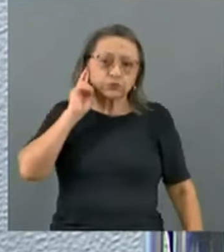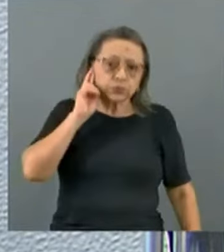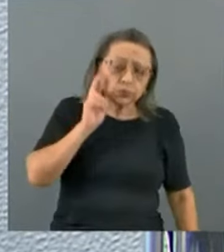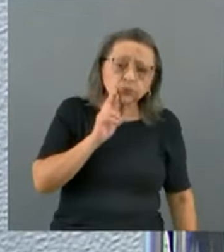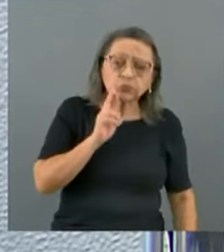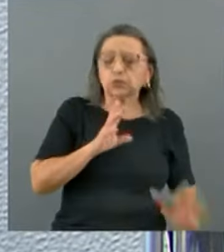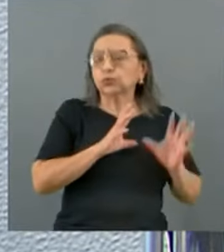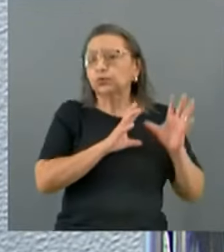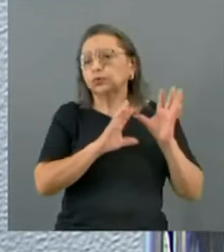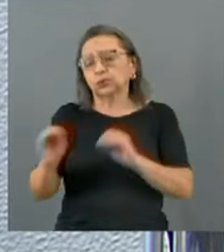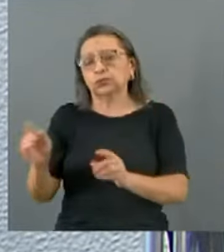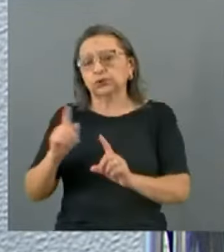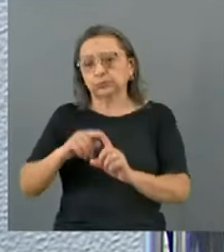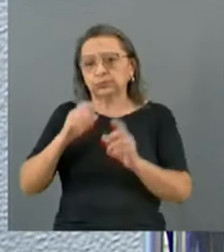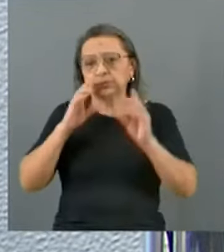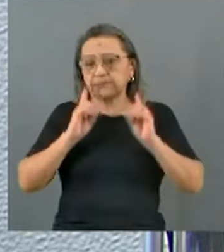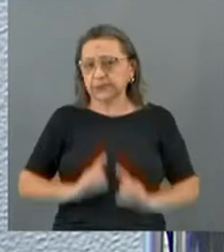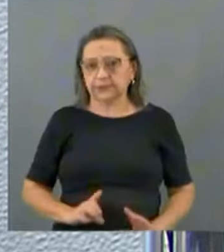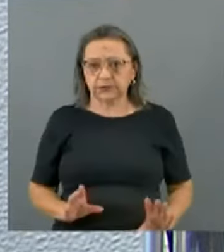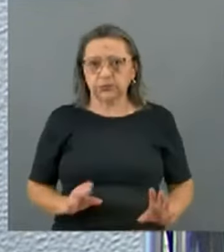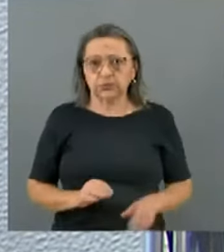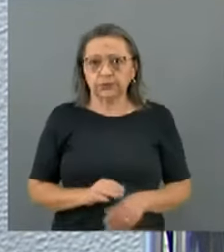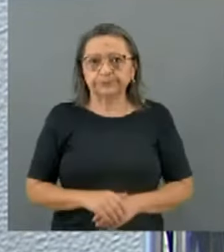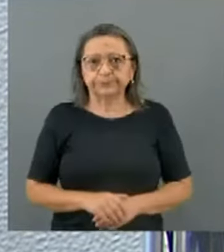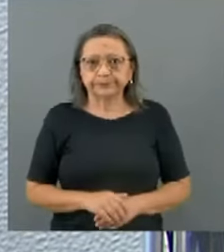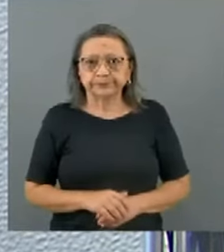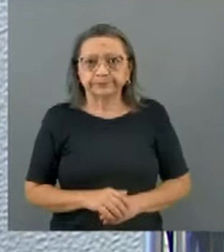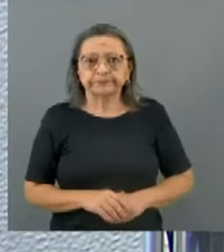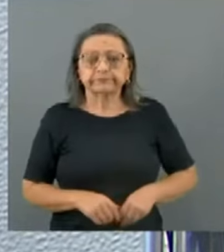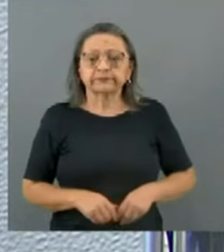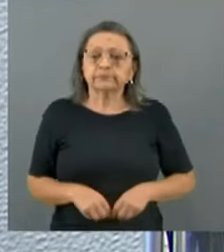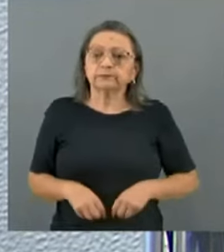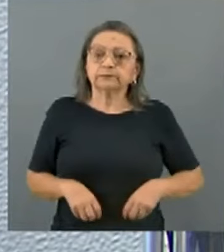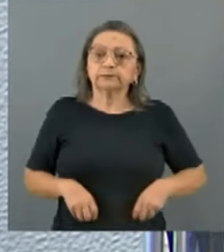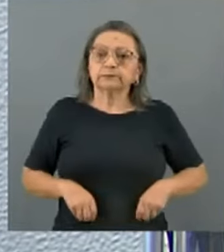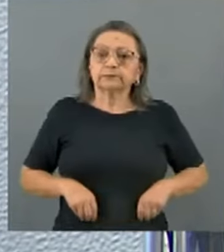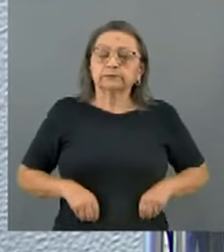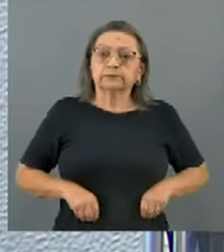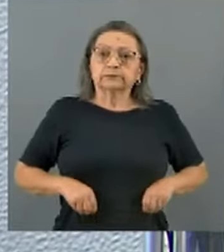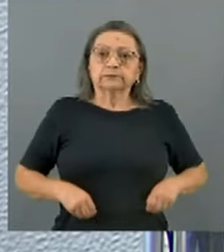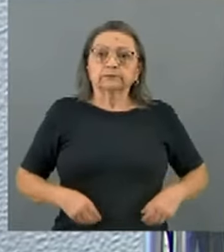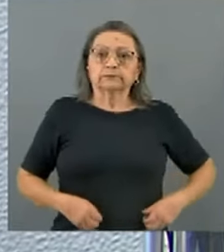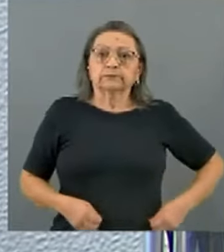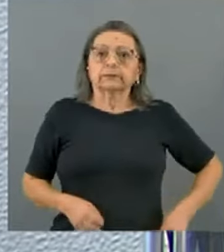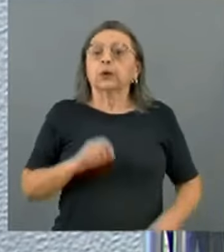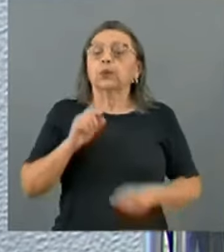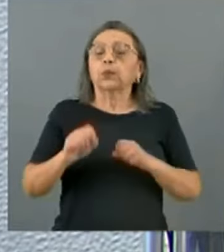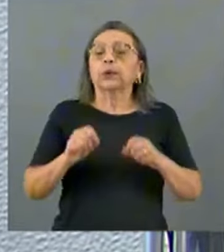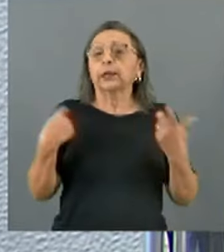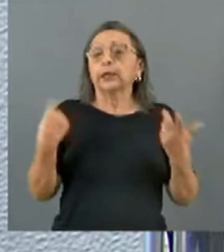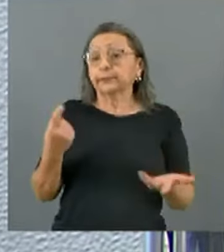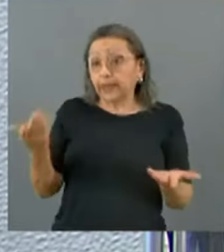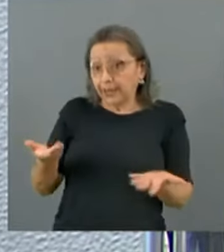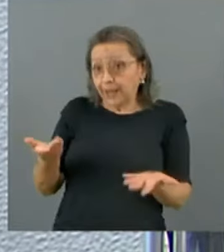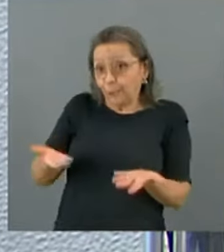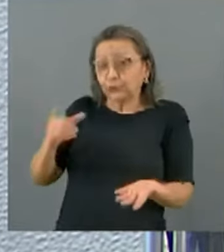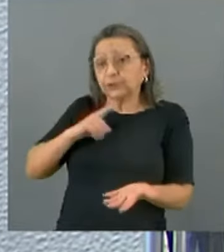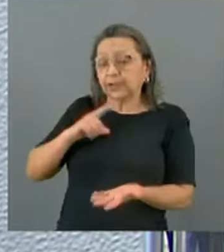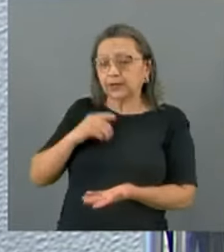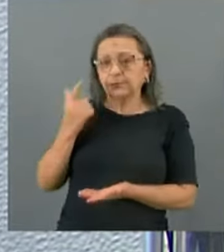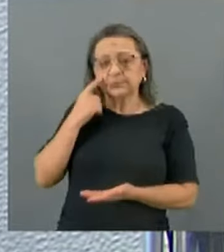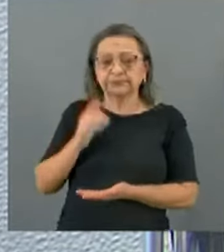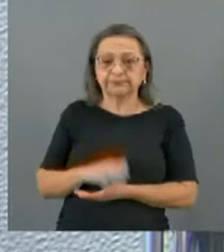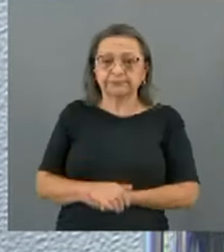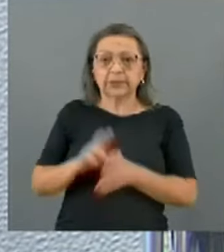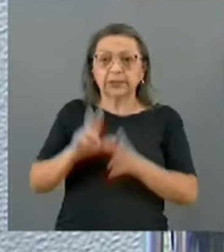exceção. Sem exceção. Pode passar, por favor. O que é que nós temos hoje na questão